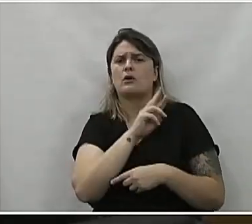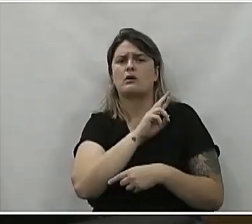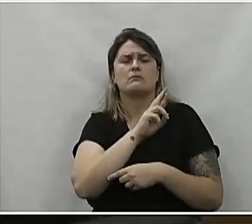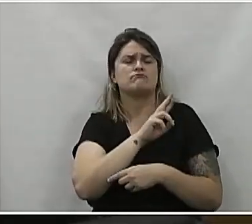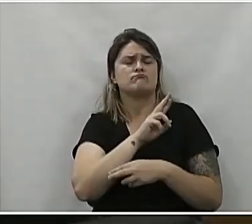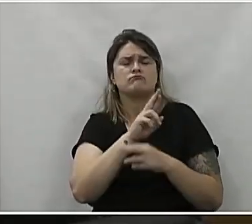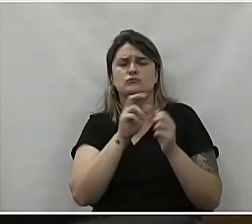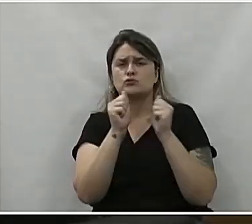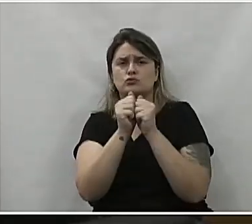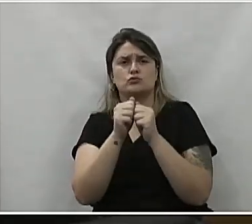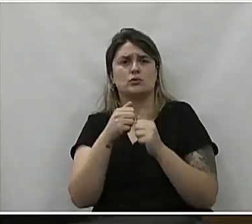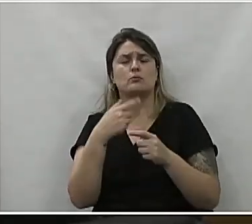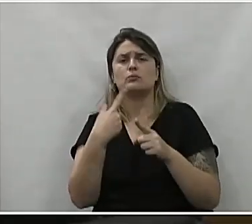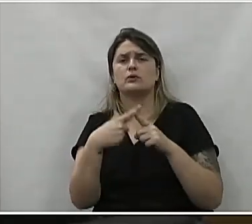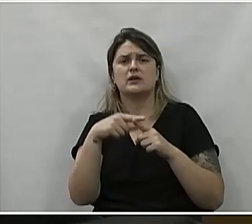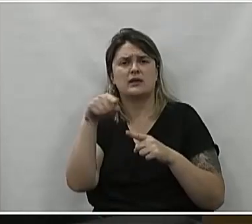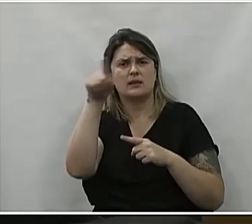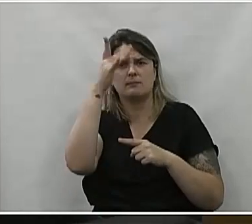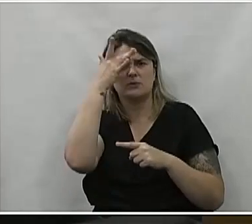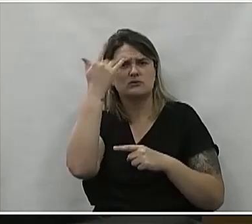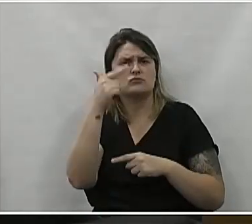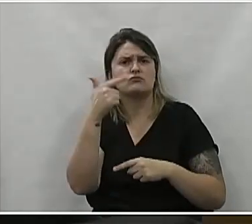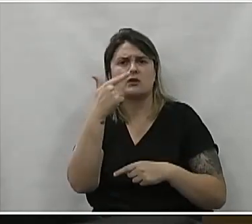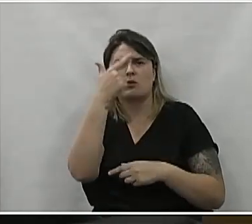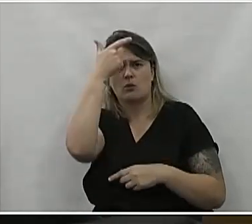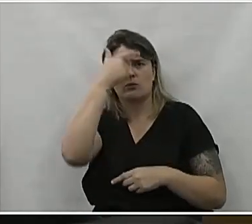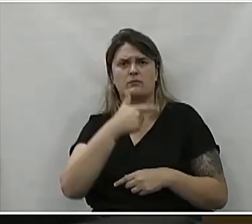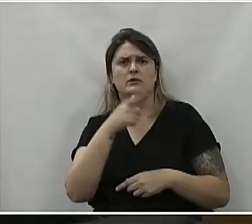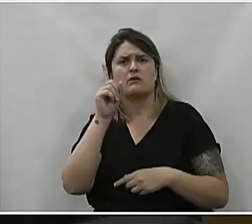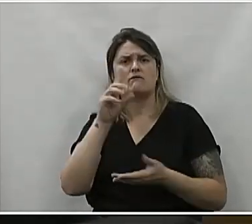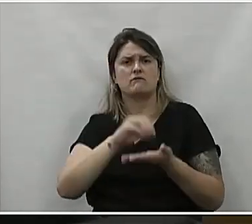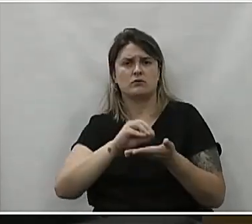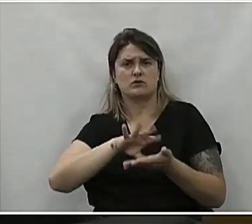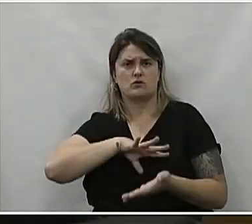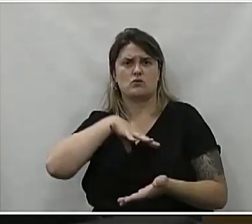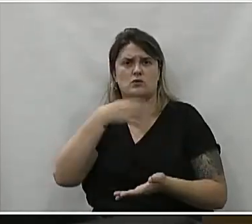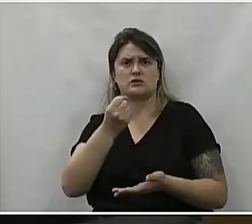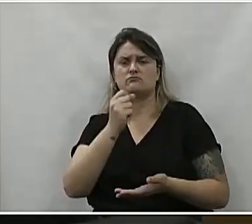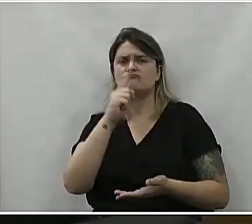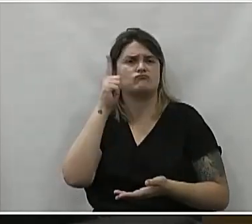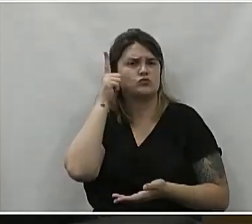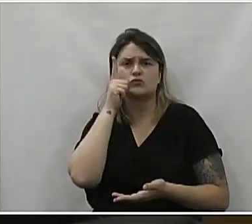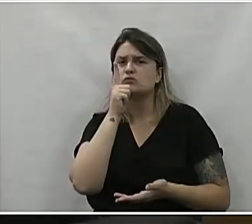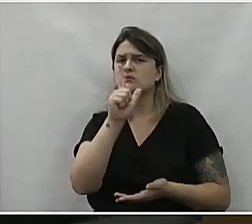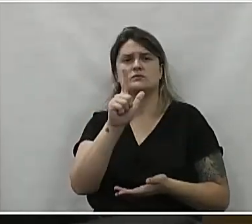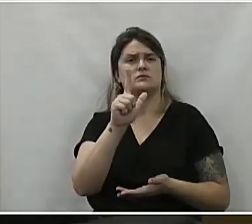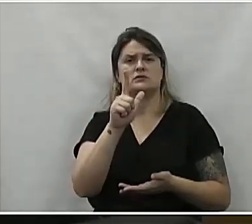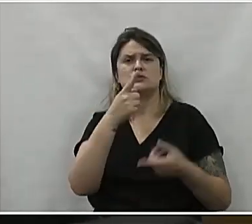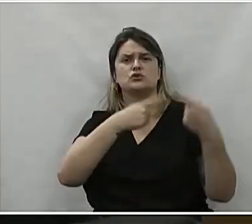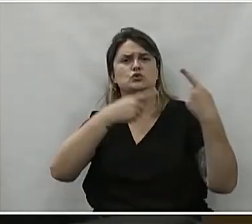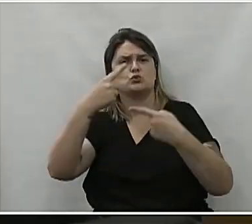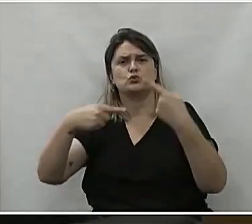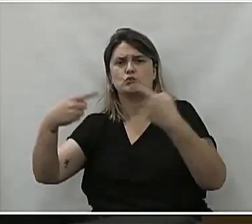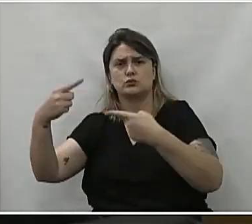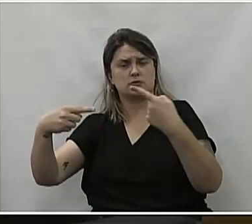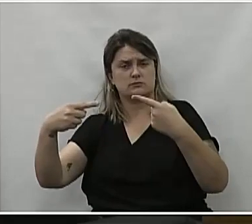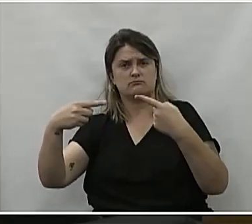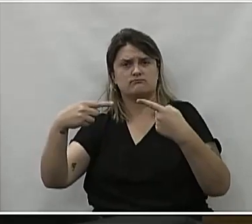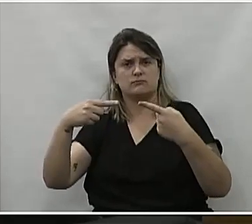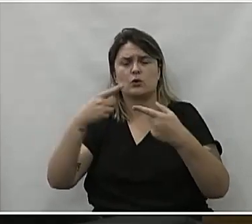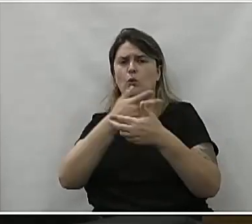participar De reunião comigo Porque é uma pessoa Que não tem caráter E é um covarde Ele não consegue Discutir com você